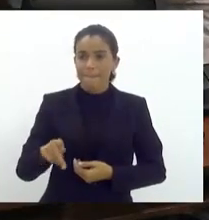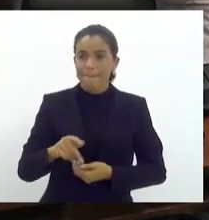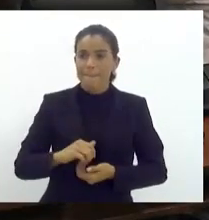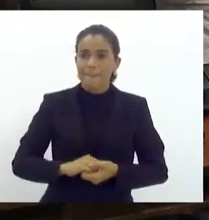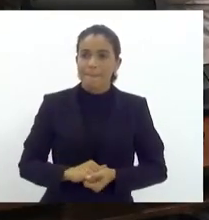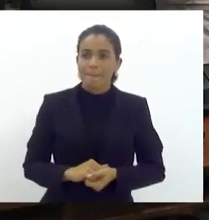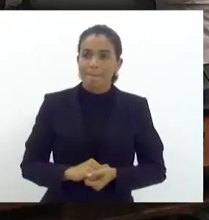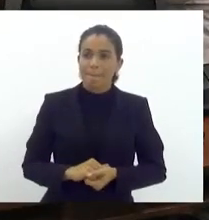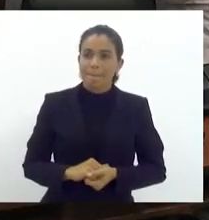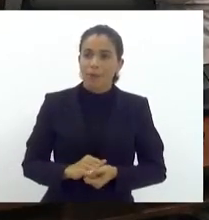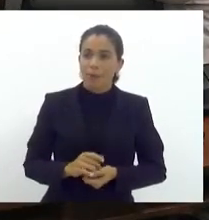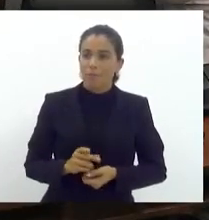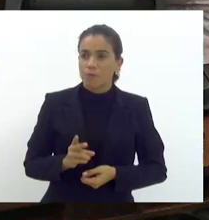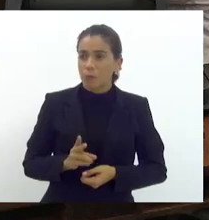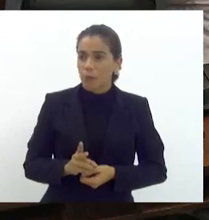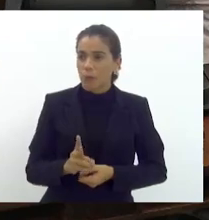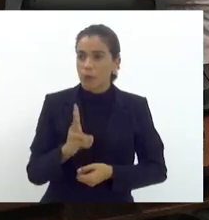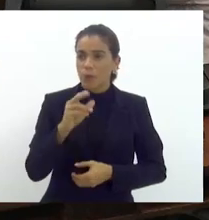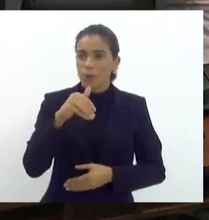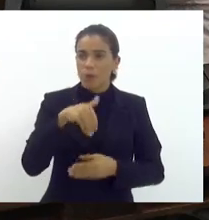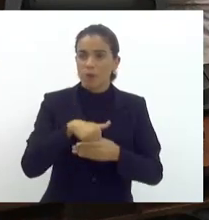colhendo os votos